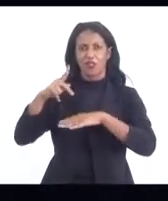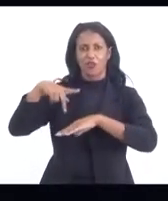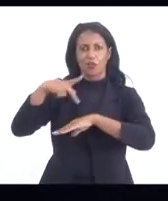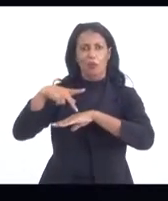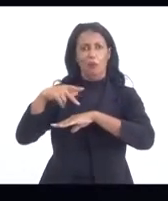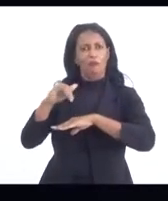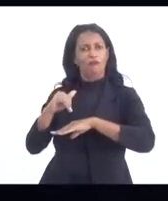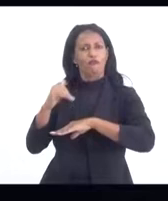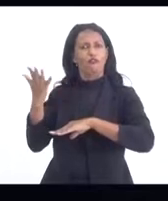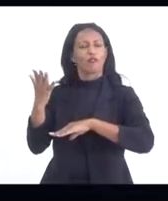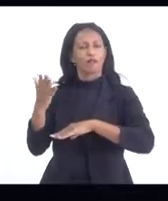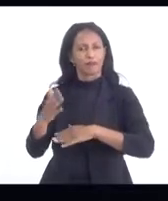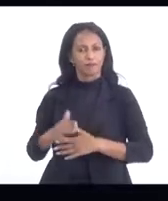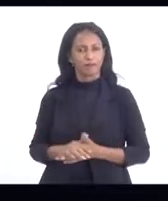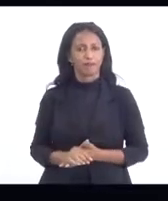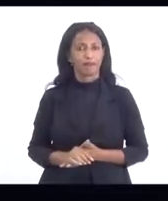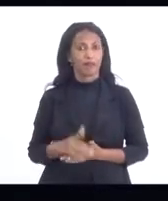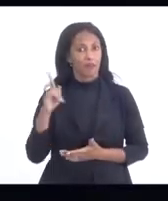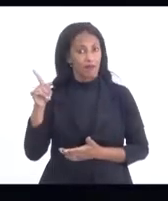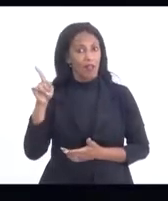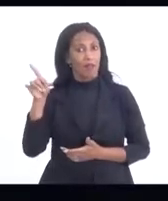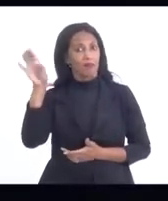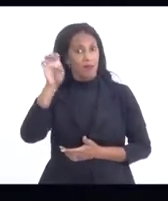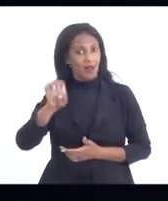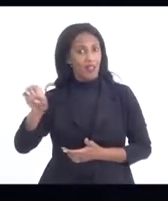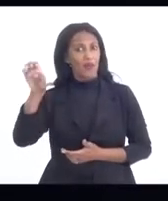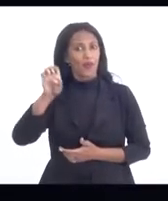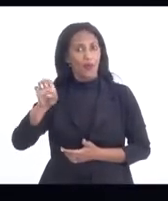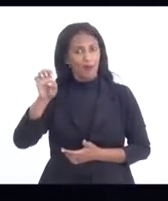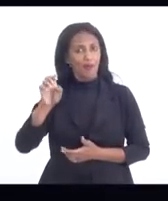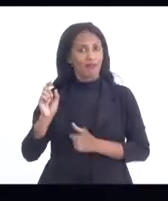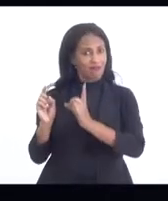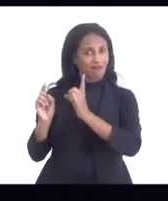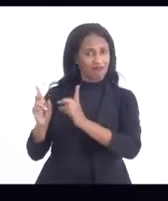do nosso país. Vai para a Europa o café de Porciúncula.